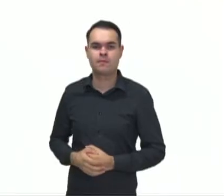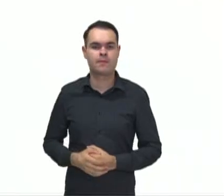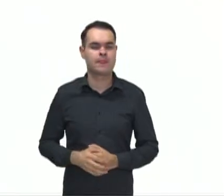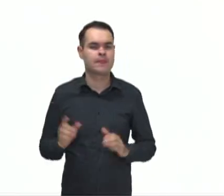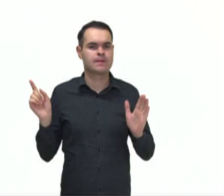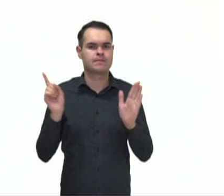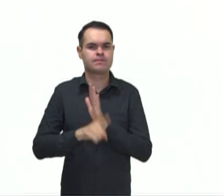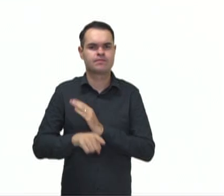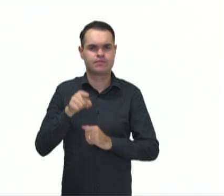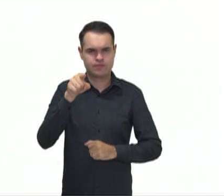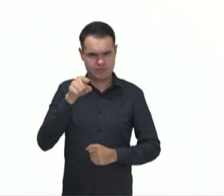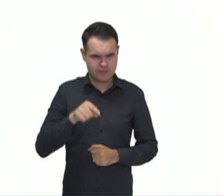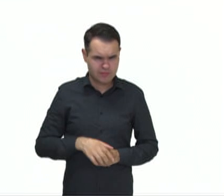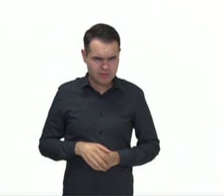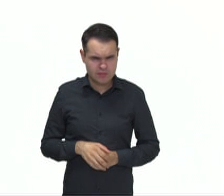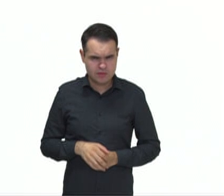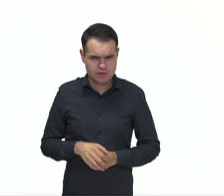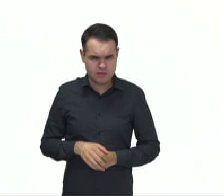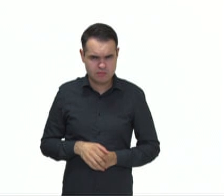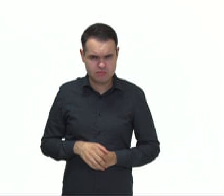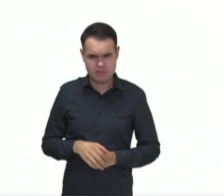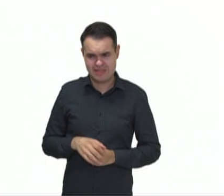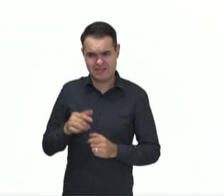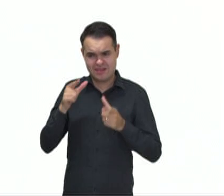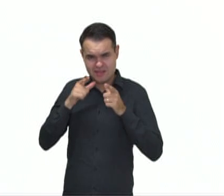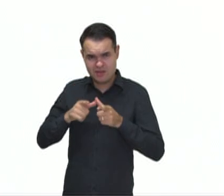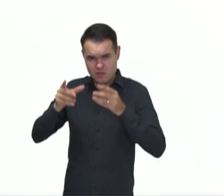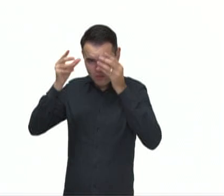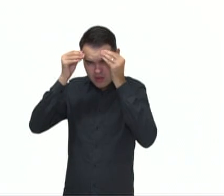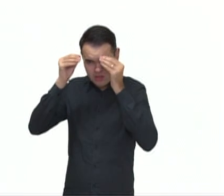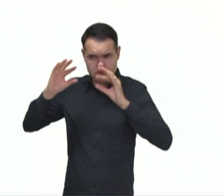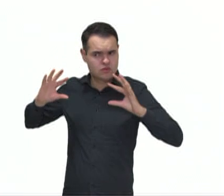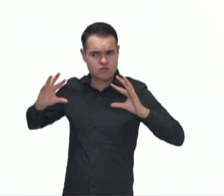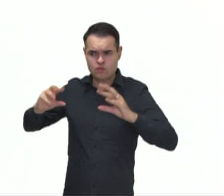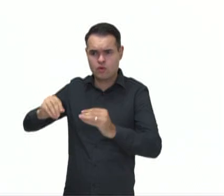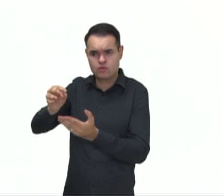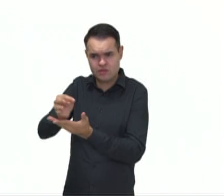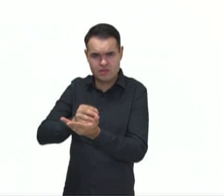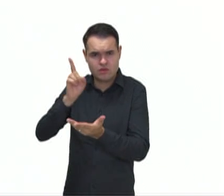Você considera que a linguagem de todo o texto é acessível?